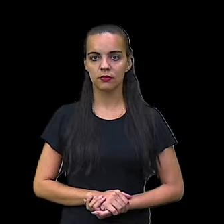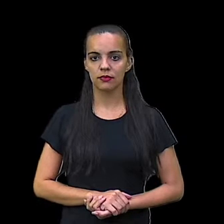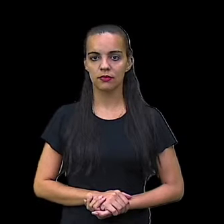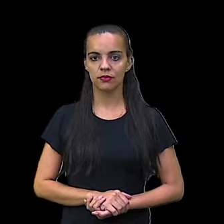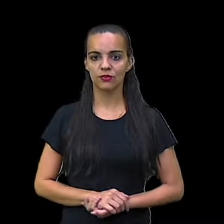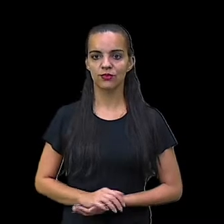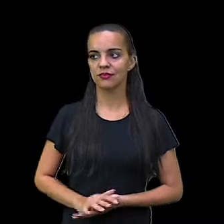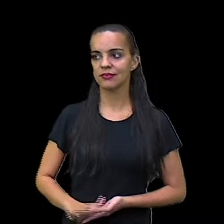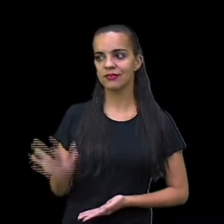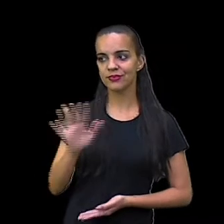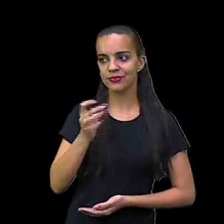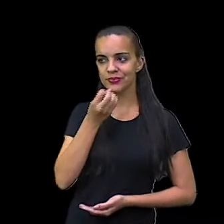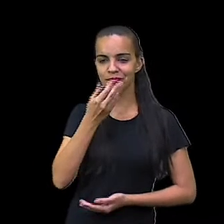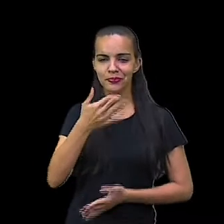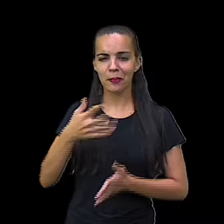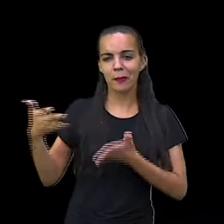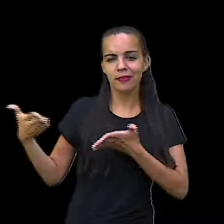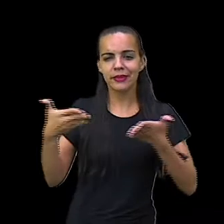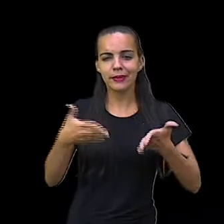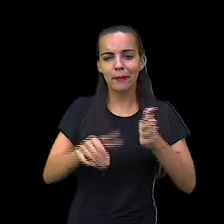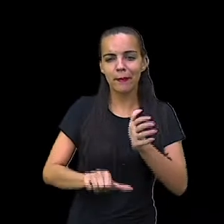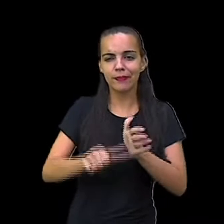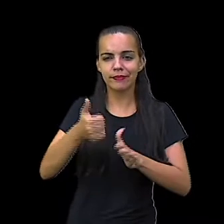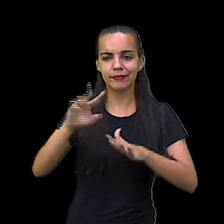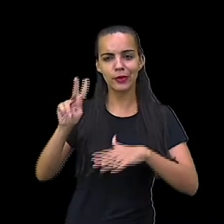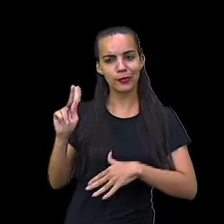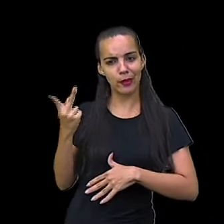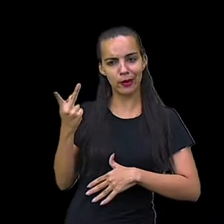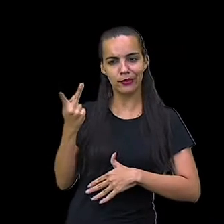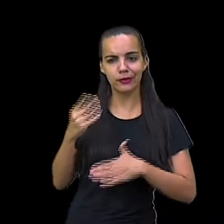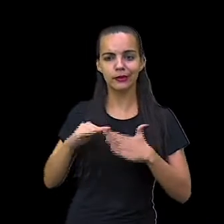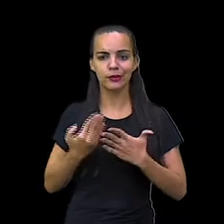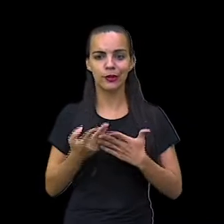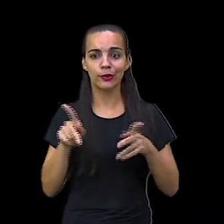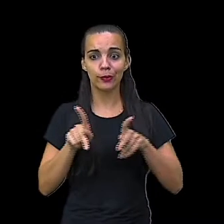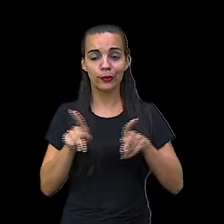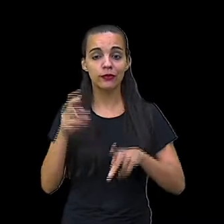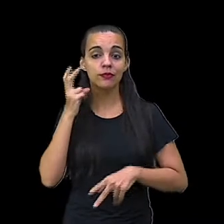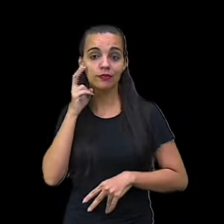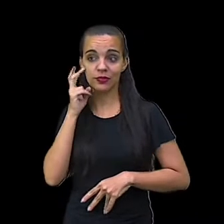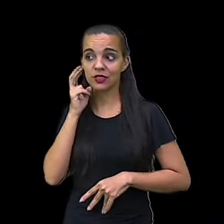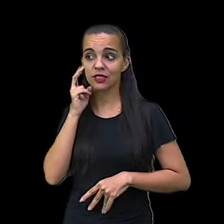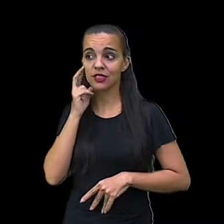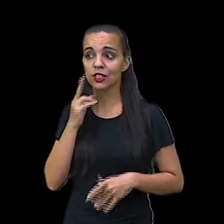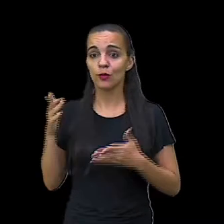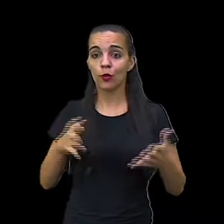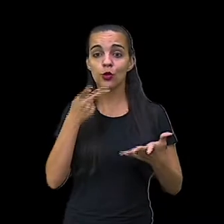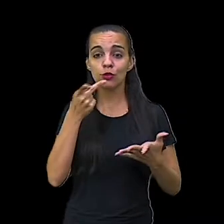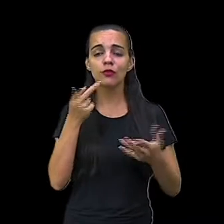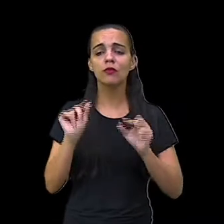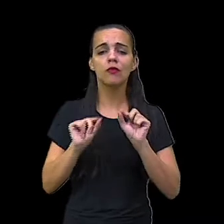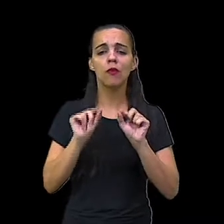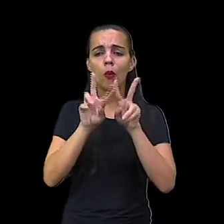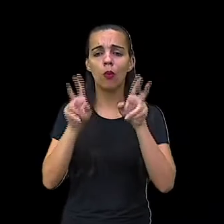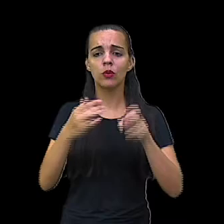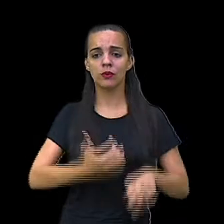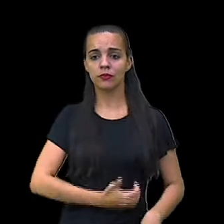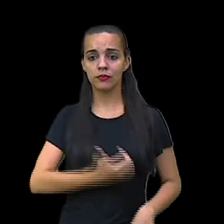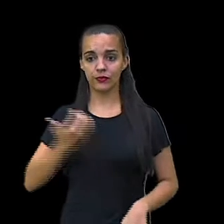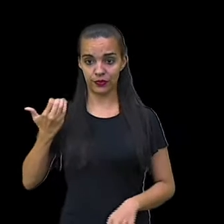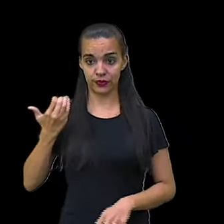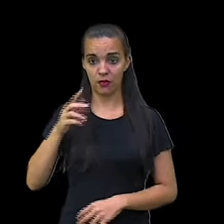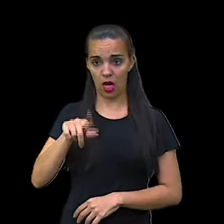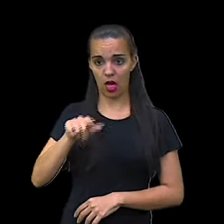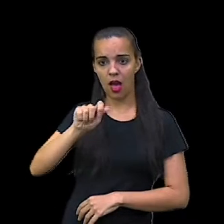Bem-vindos, estudantes, a mais uma aula de História. Sou Jorge de Wellington, seu professor. Hoje vamos falar sobre anarquismo, que é